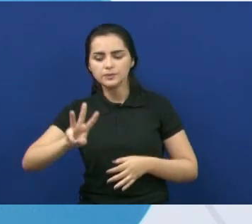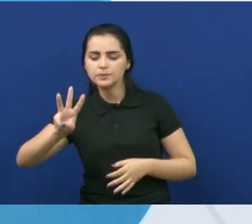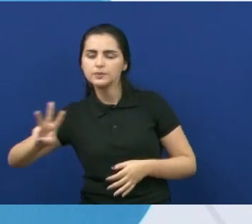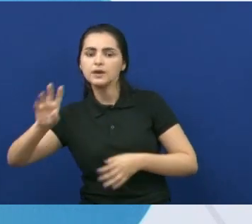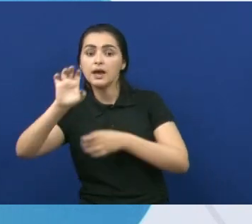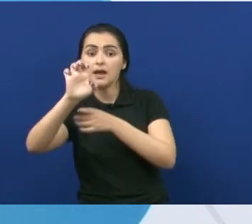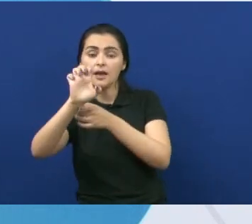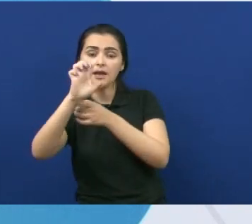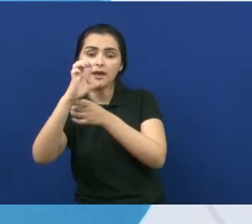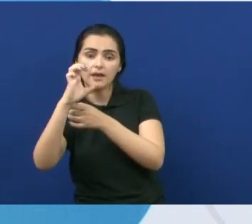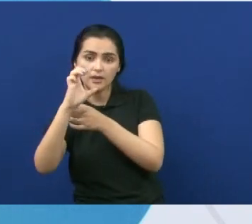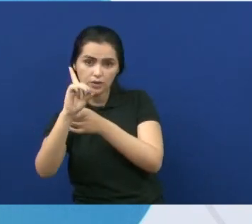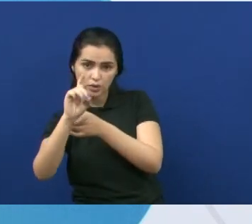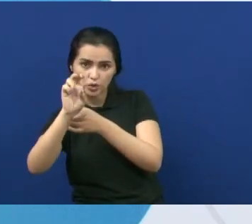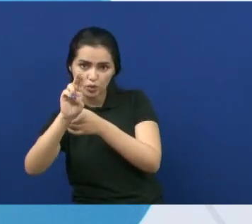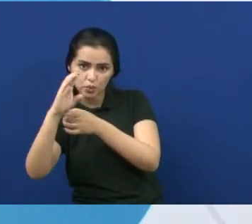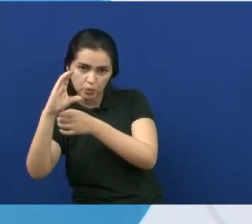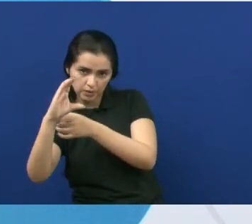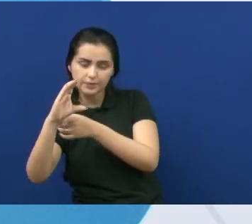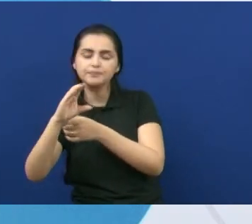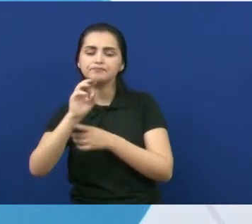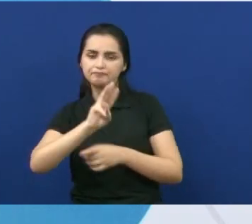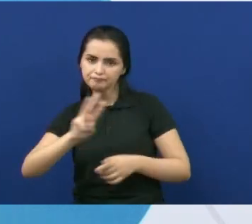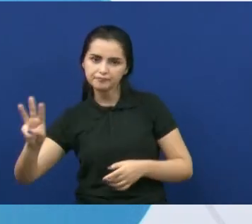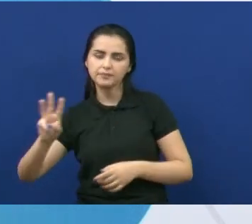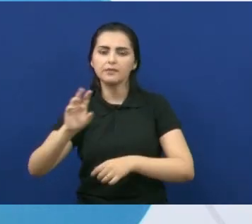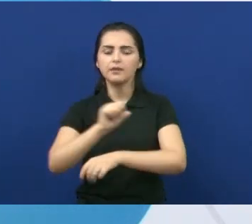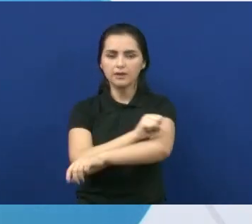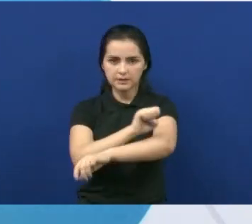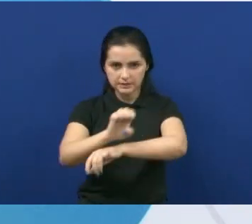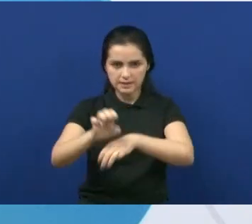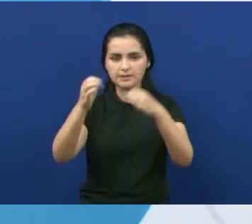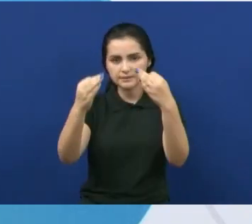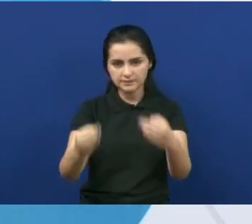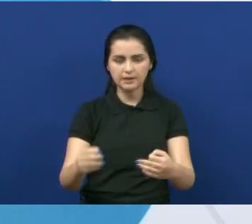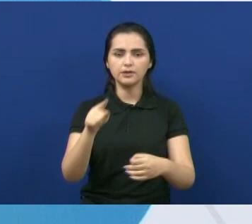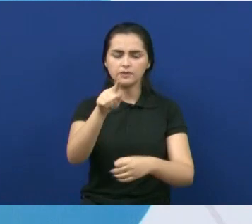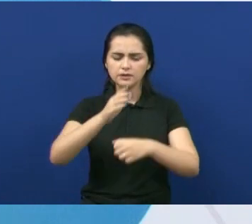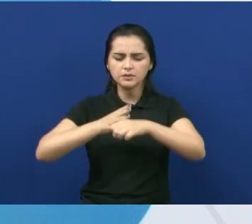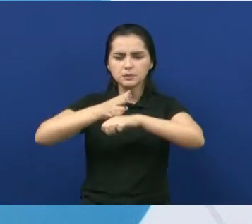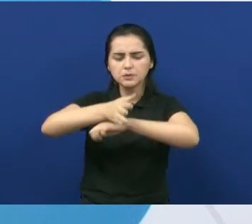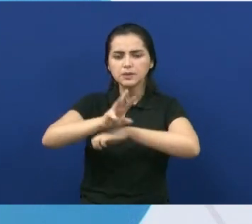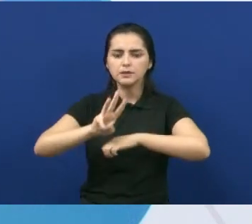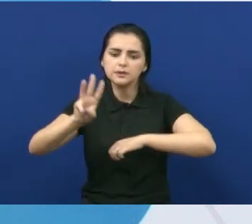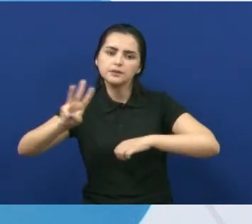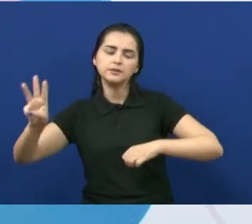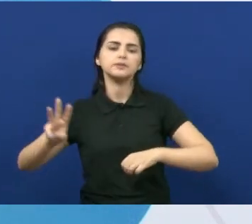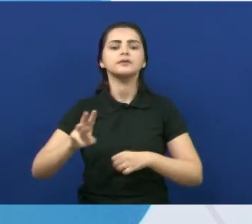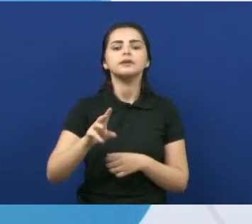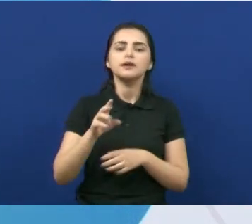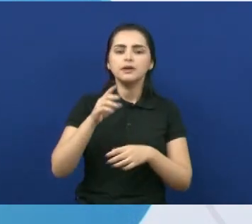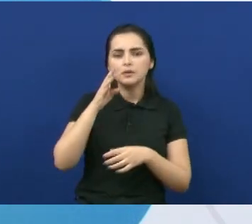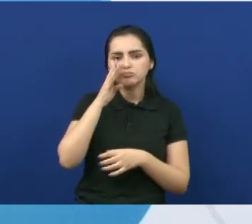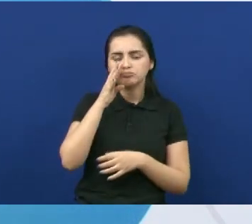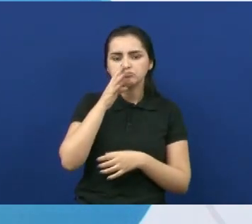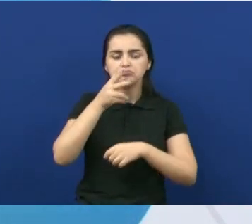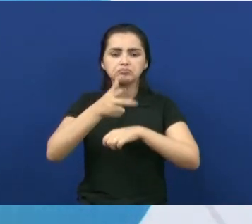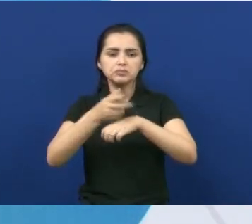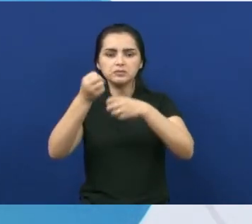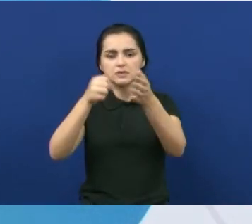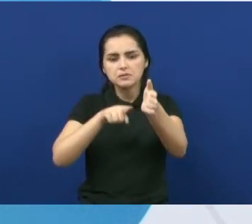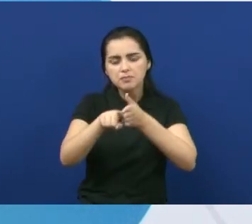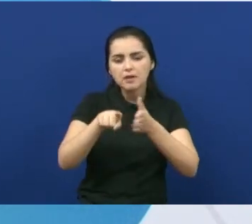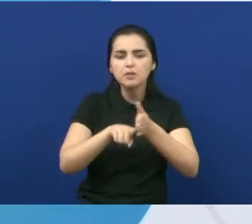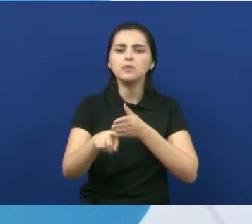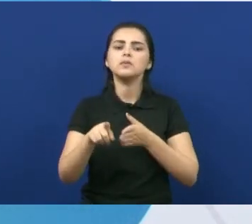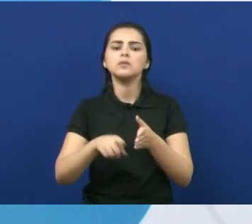Edu lá no site da Secretaria de Educação, certo? Então é só vocês entrarem lá que vocês vão ter acesso a todas essas questões, a